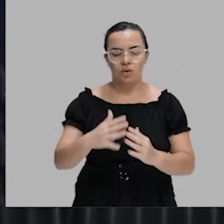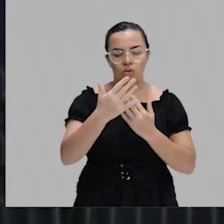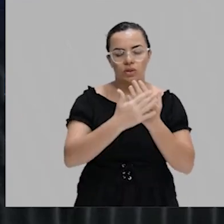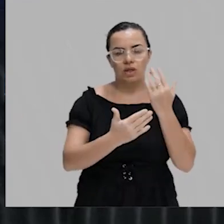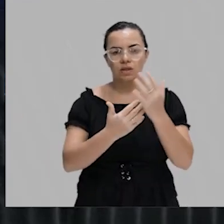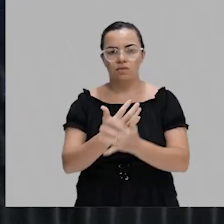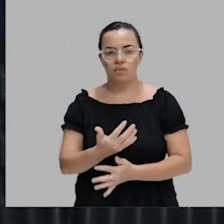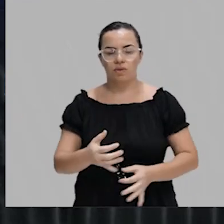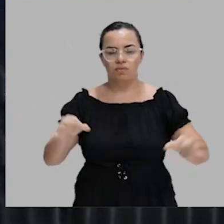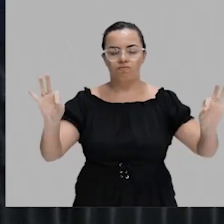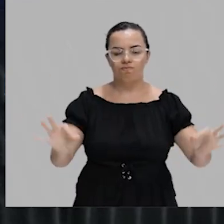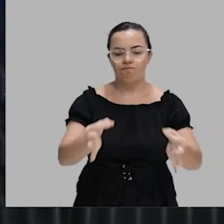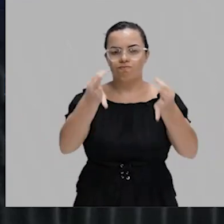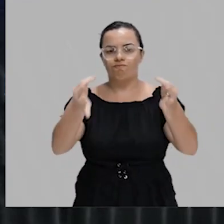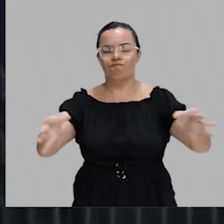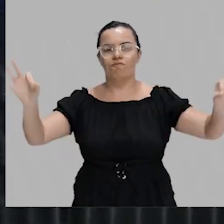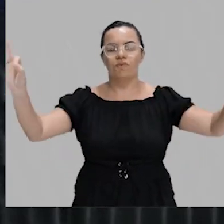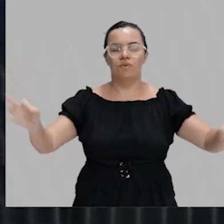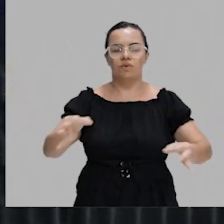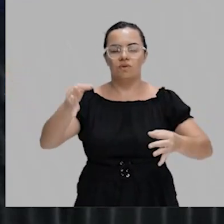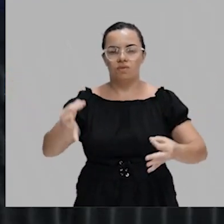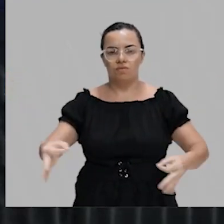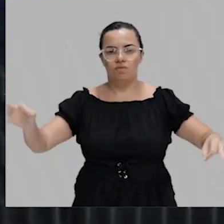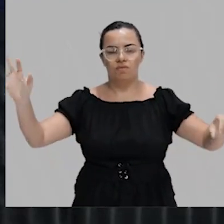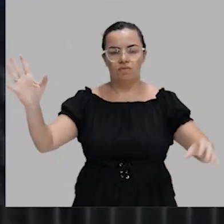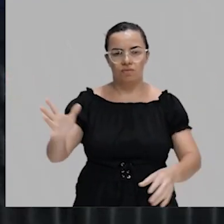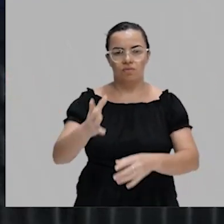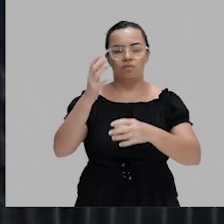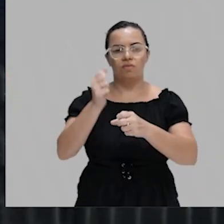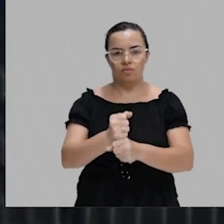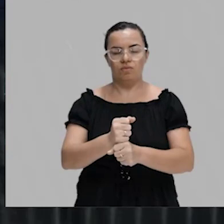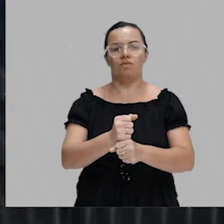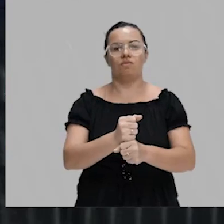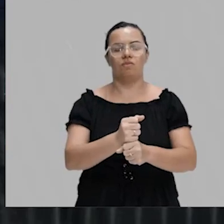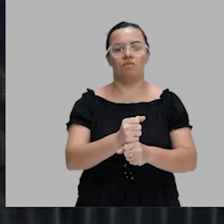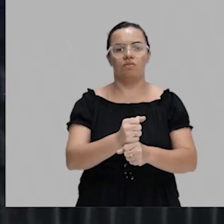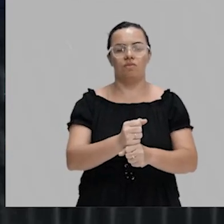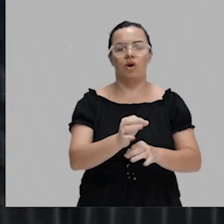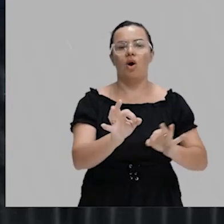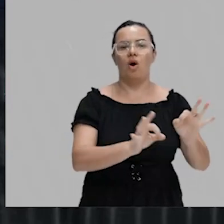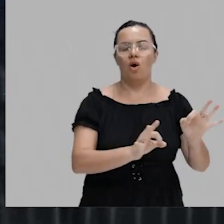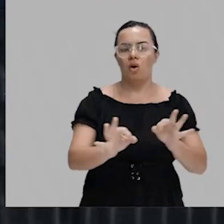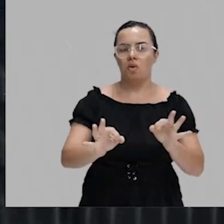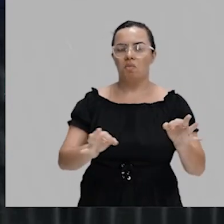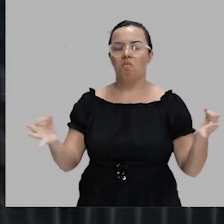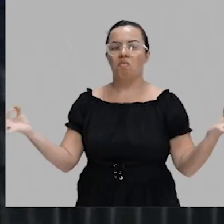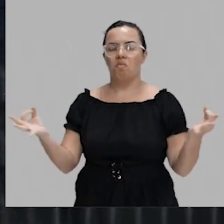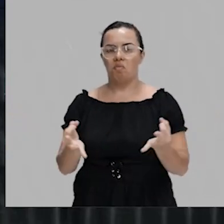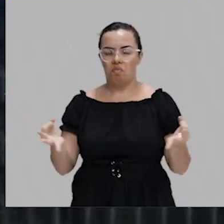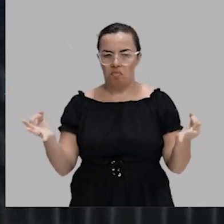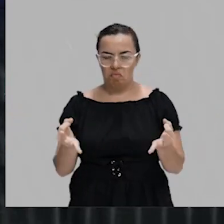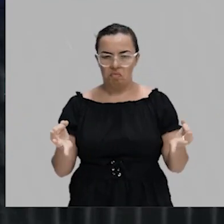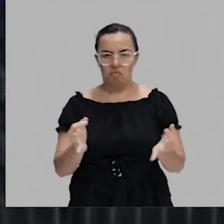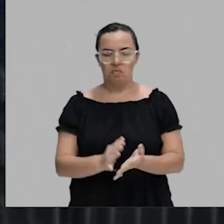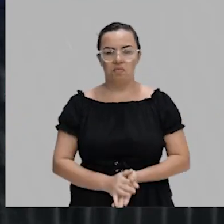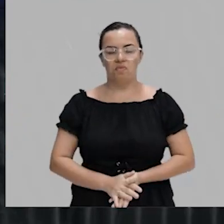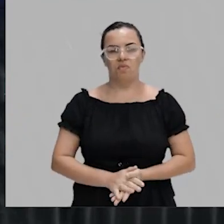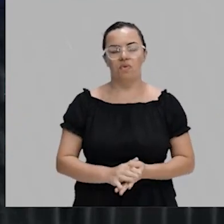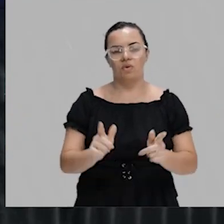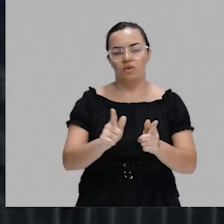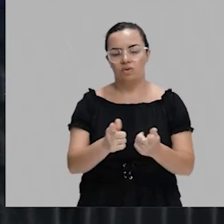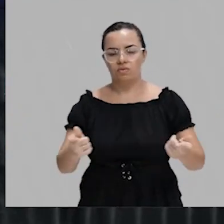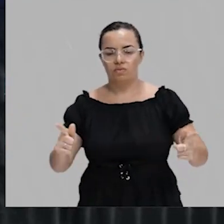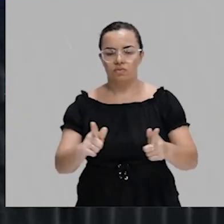batuta para fazer esse tipo de movimento e chegar a um consenso ali na questão